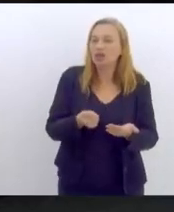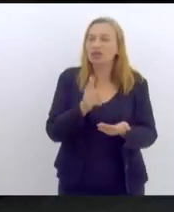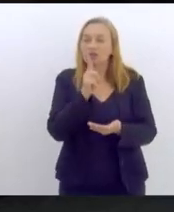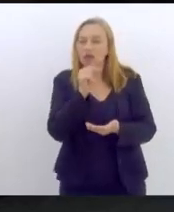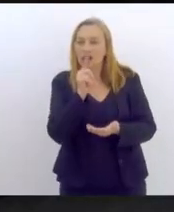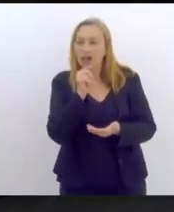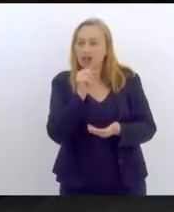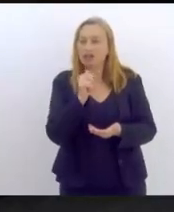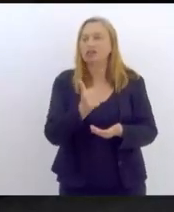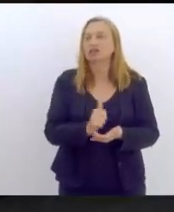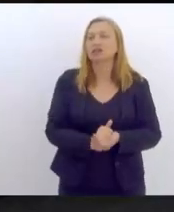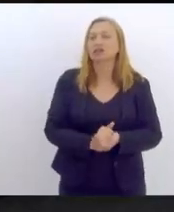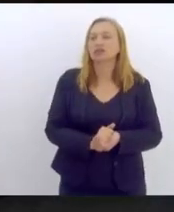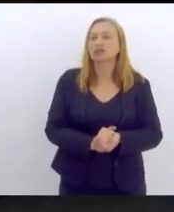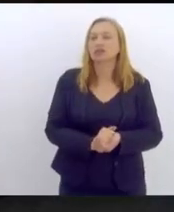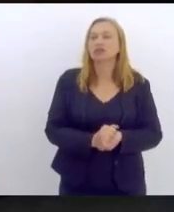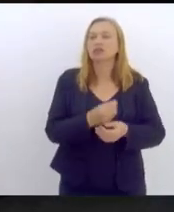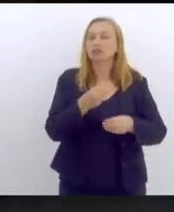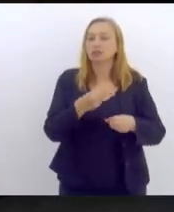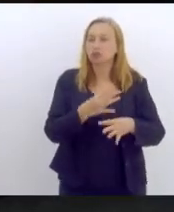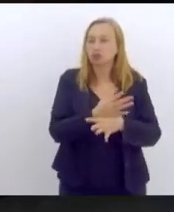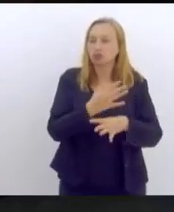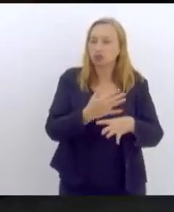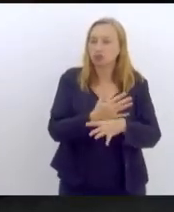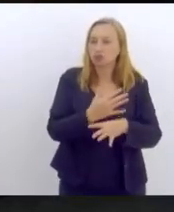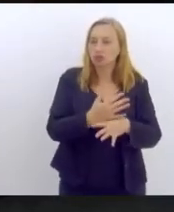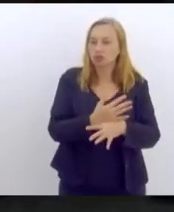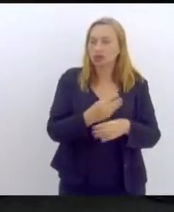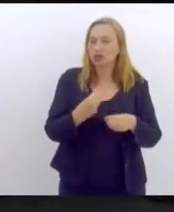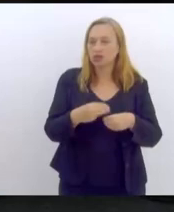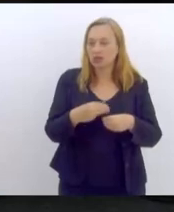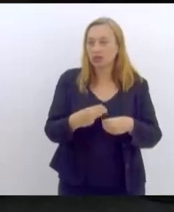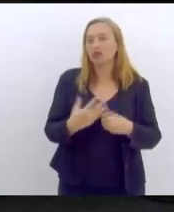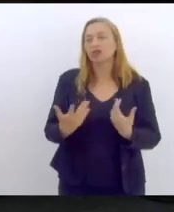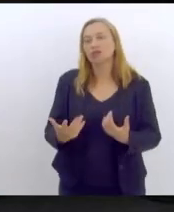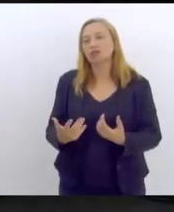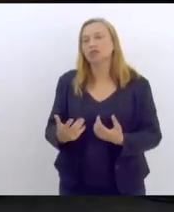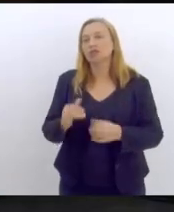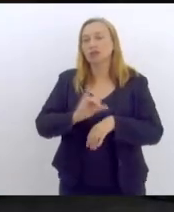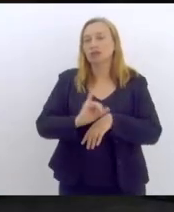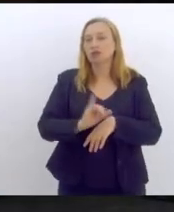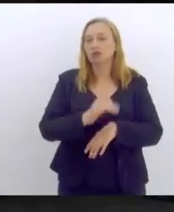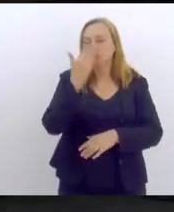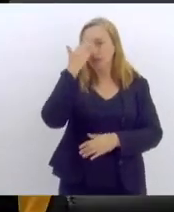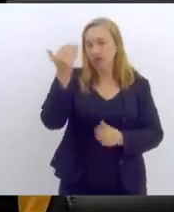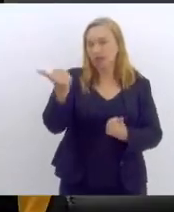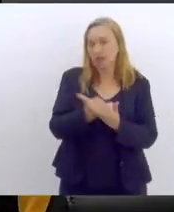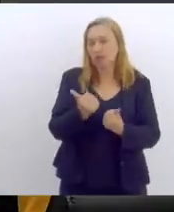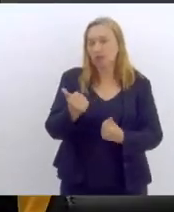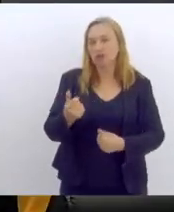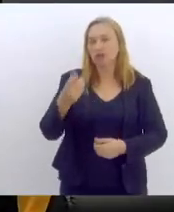da balneabilidade nesses municípios para além da capital. Muito obrigado e conte comigo, deputado Carlos Mink.